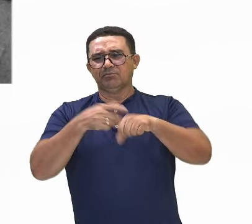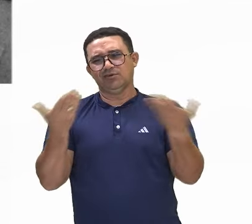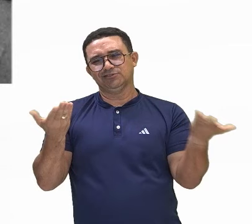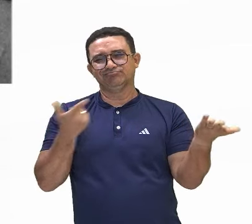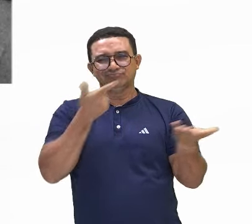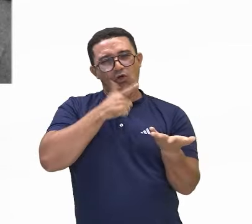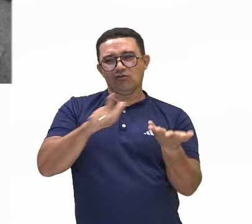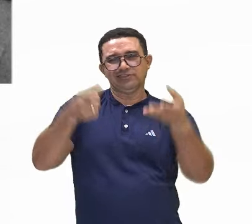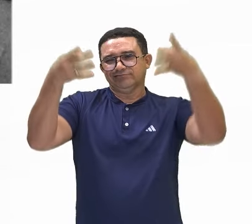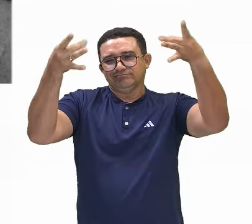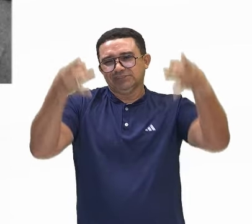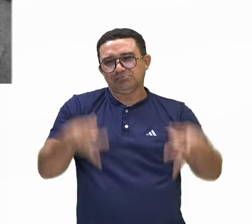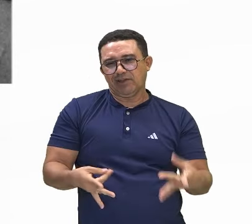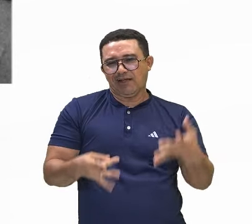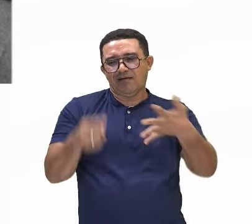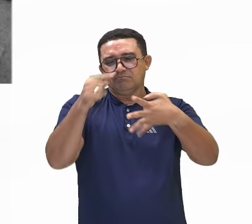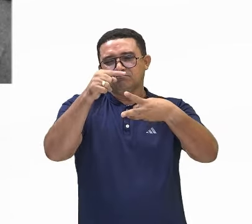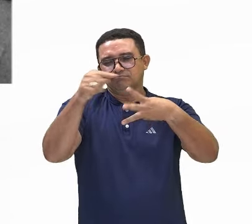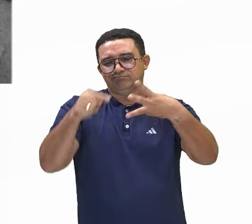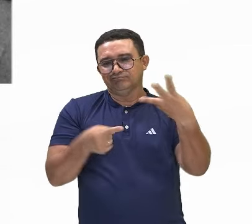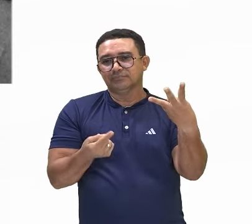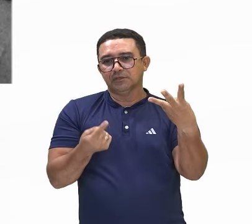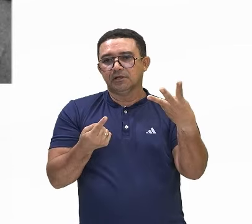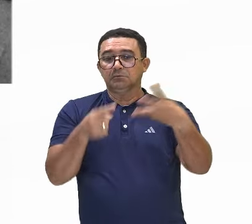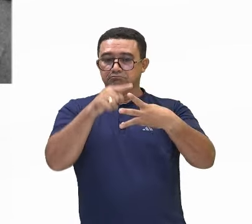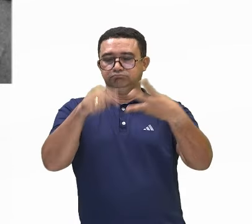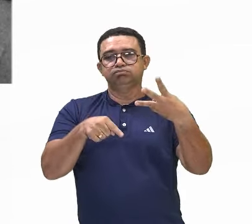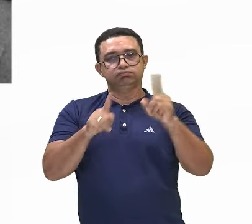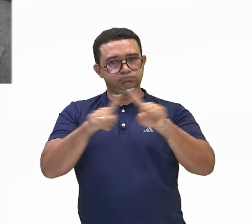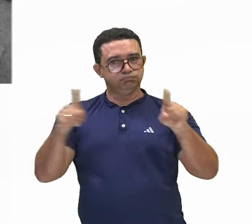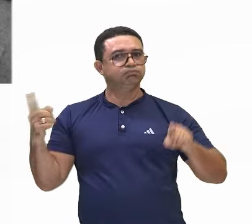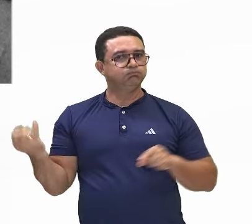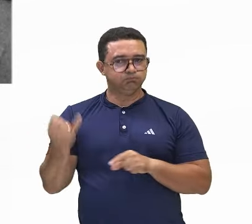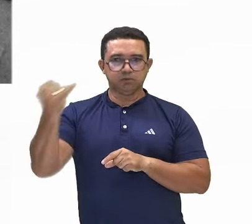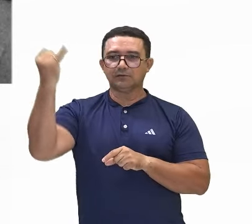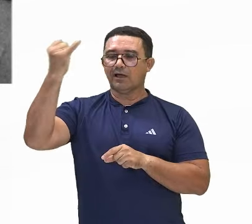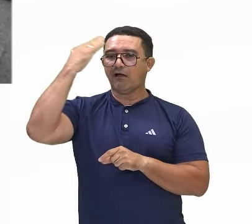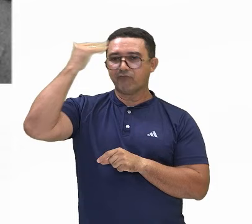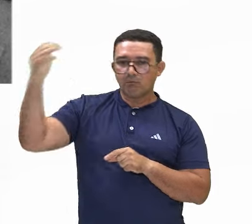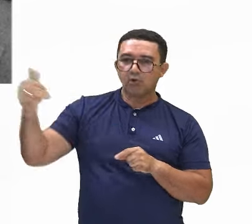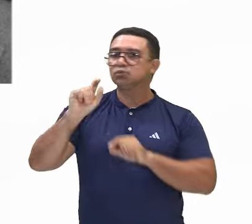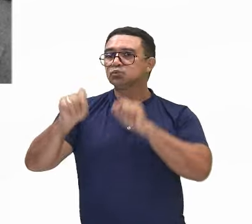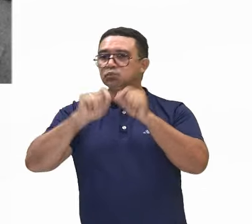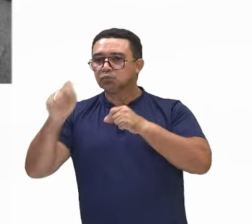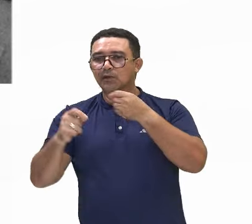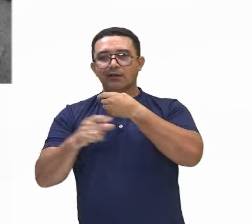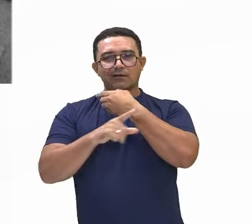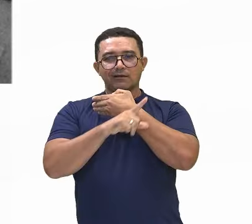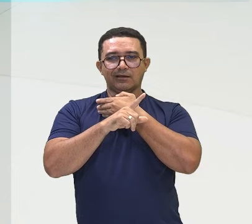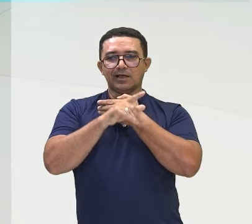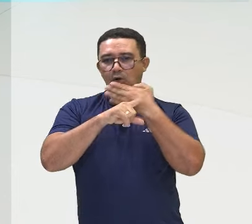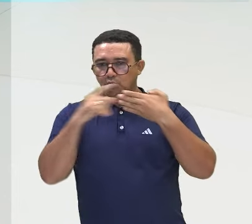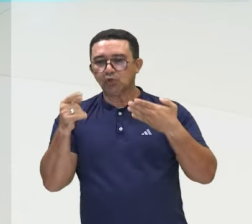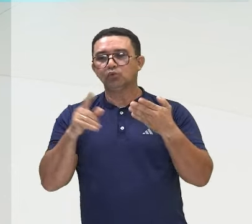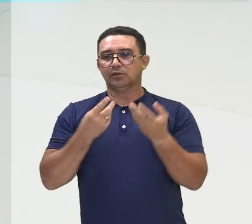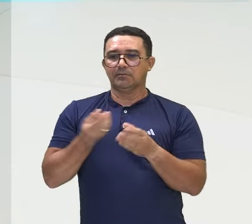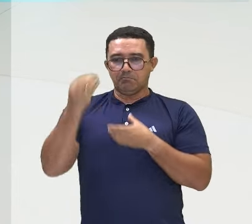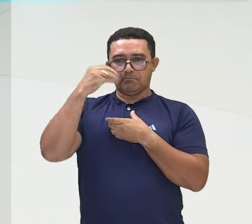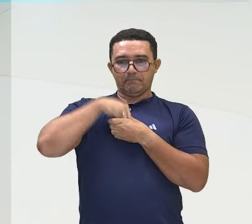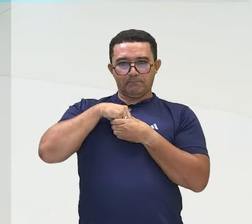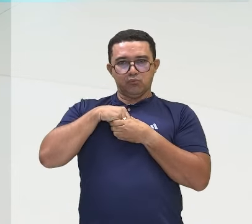consegue detalhá-los, mas eles foram muito importantes para que a poesia aí parnasiana fosse de fato